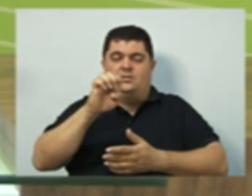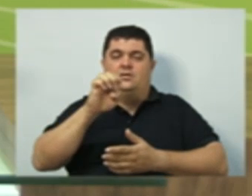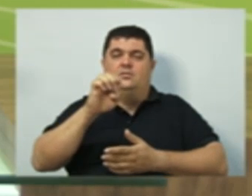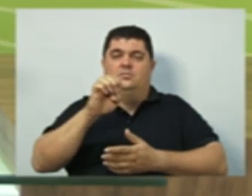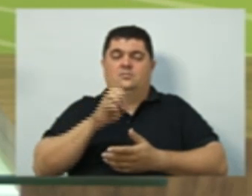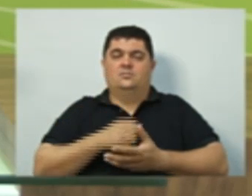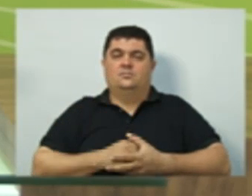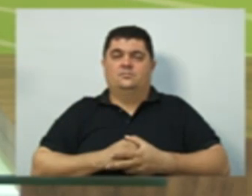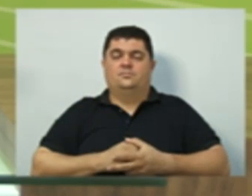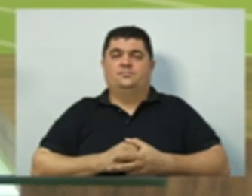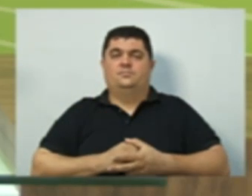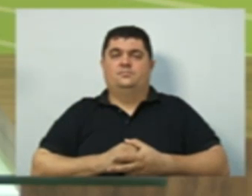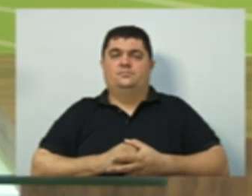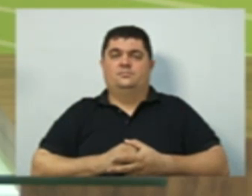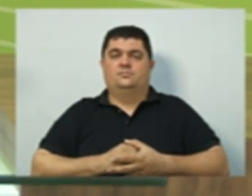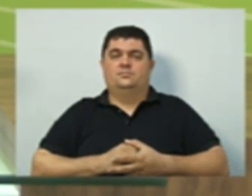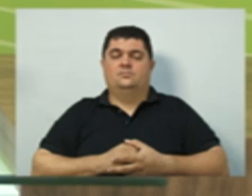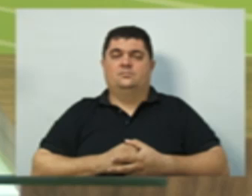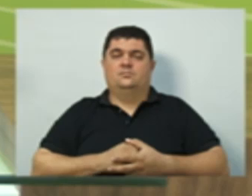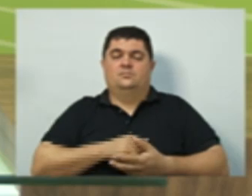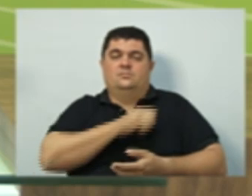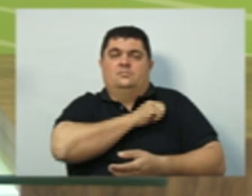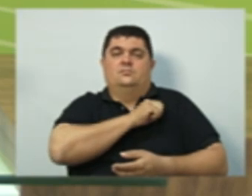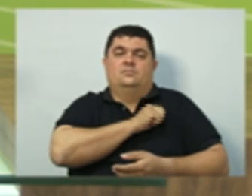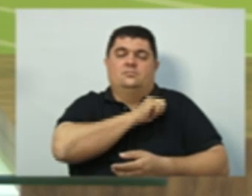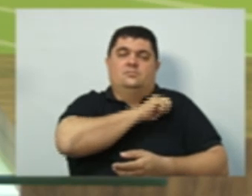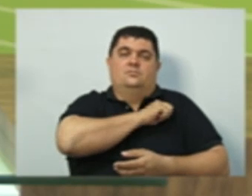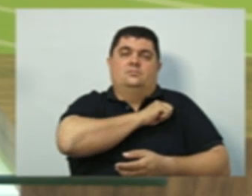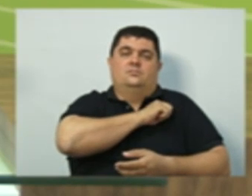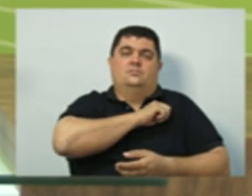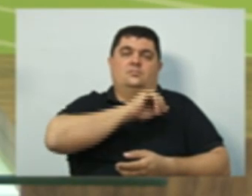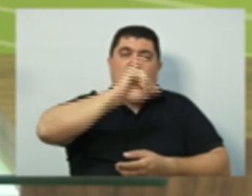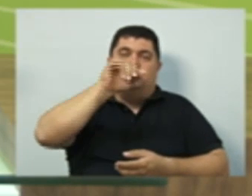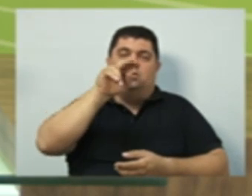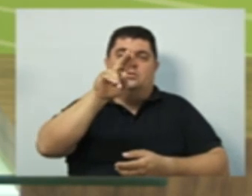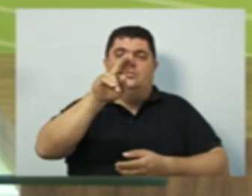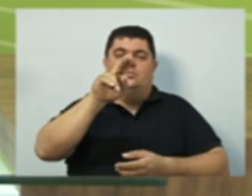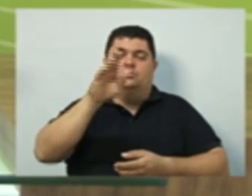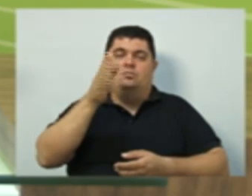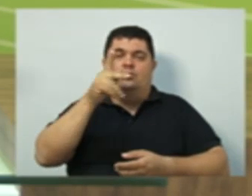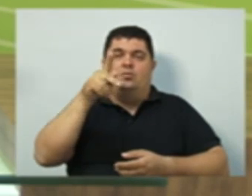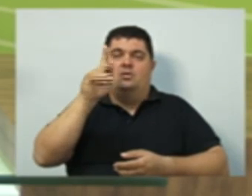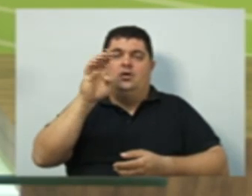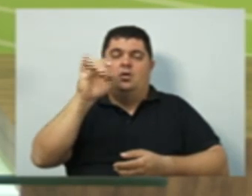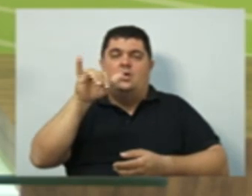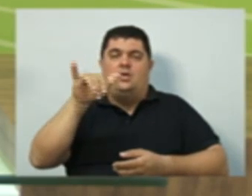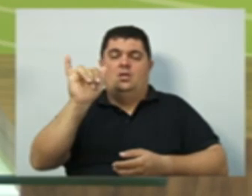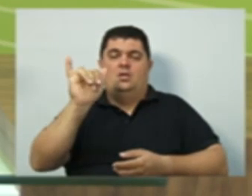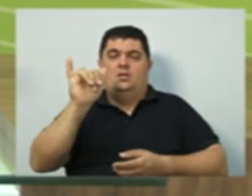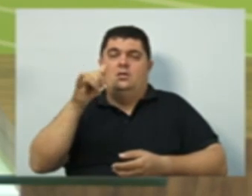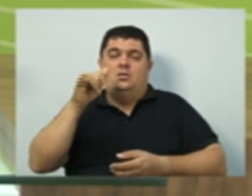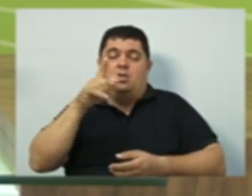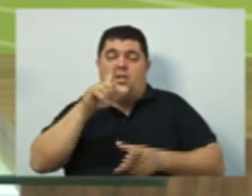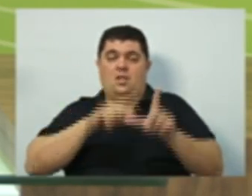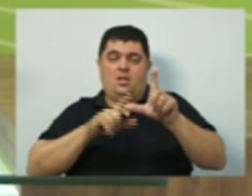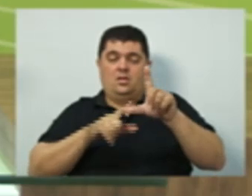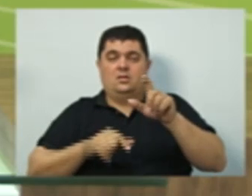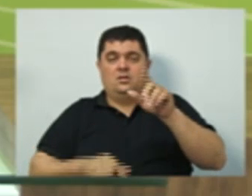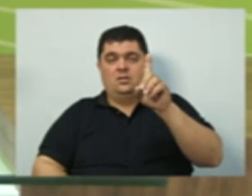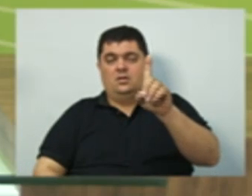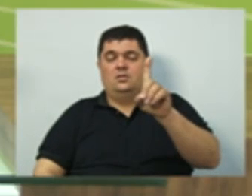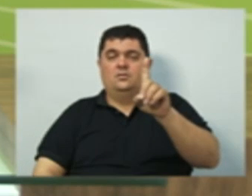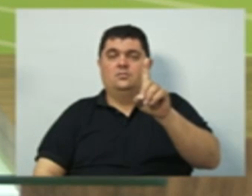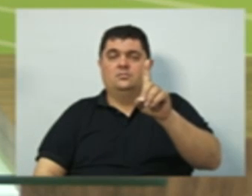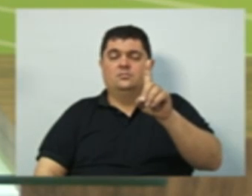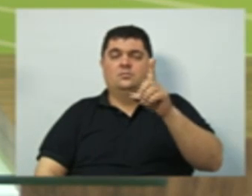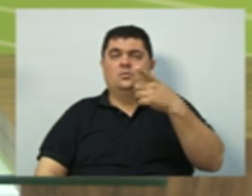Maria do Socorro está lembrando a gente aqui. As alunas Ju e Kélia estão dizendo também que é a letra D. Vamos